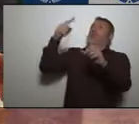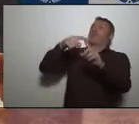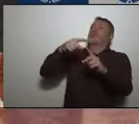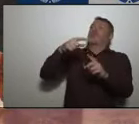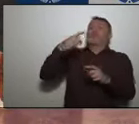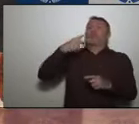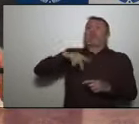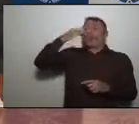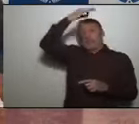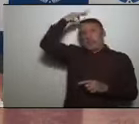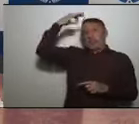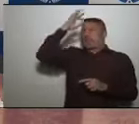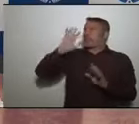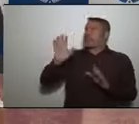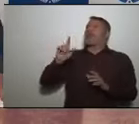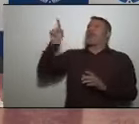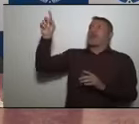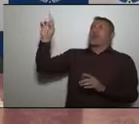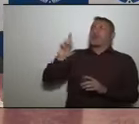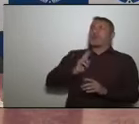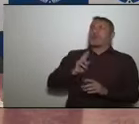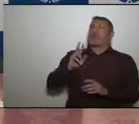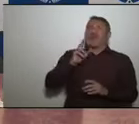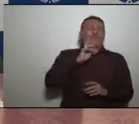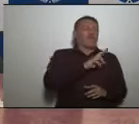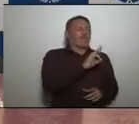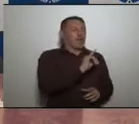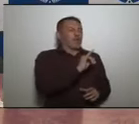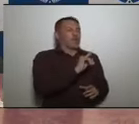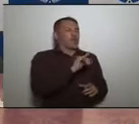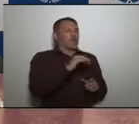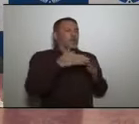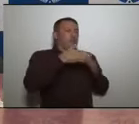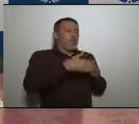do Espírito Santo, mas ele garantiu que vai fornecer com atraso